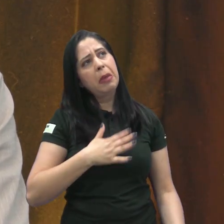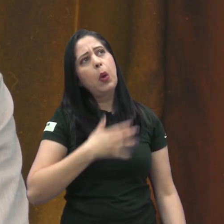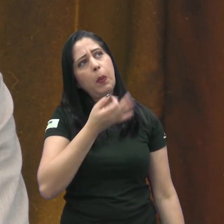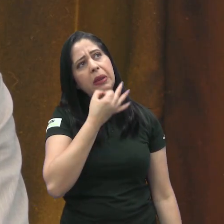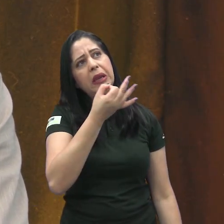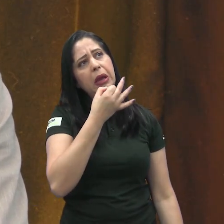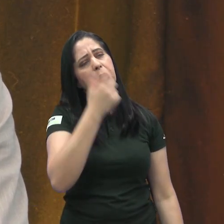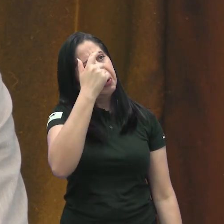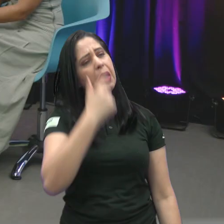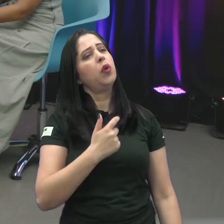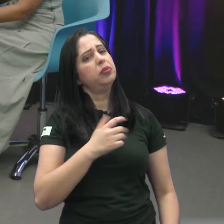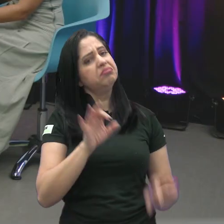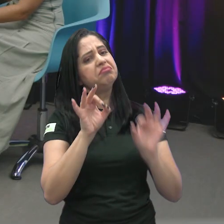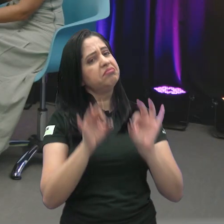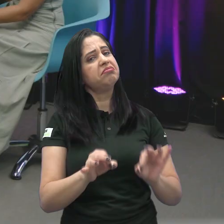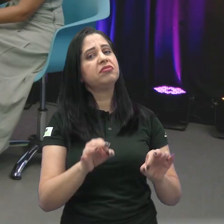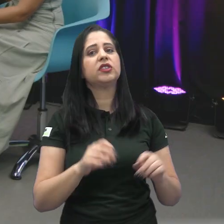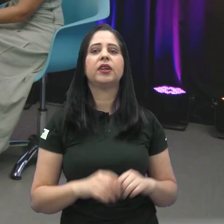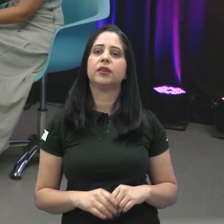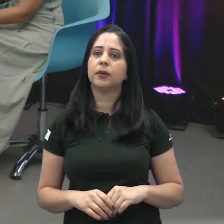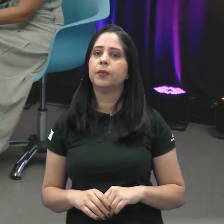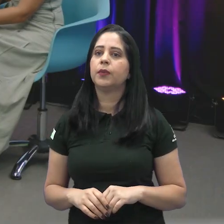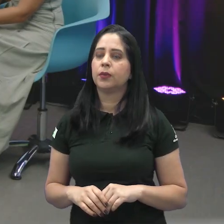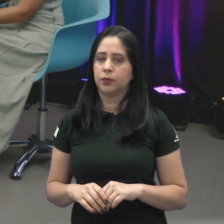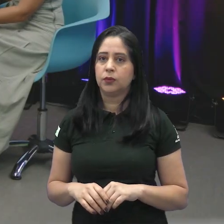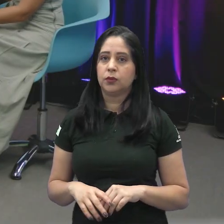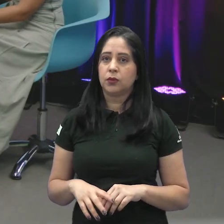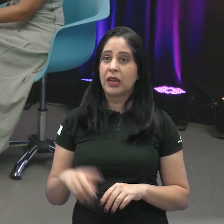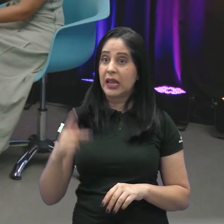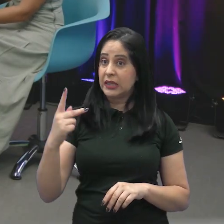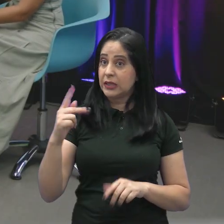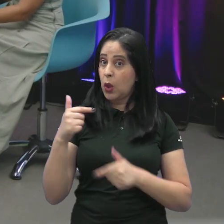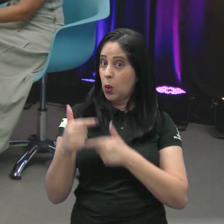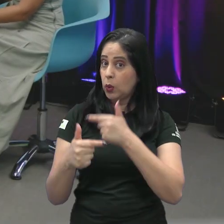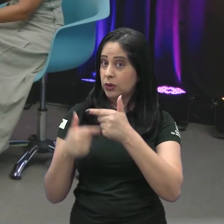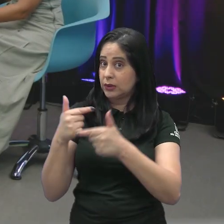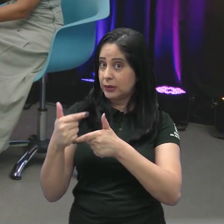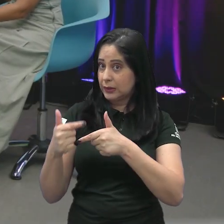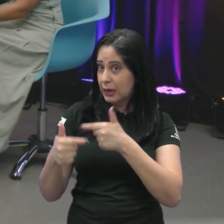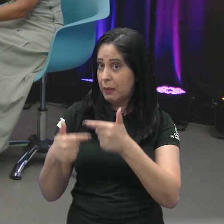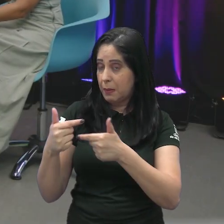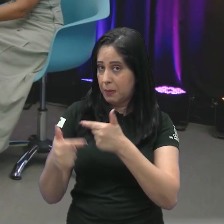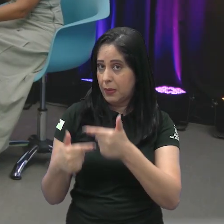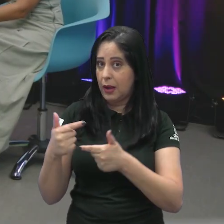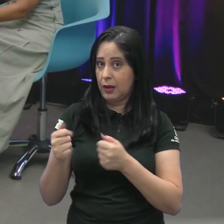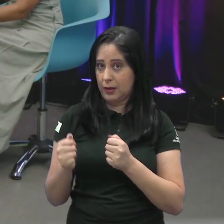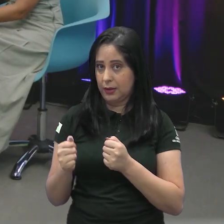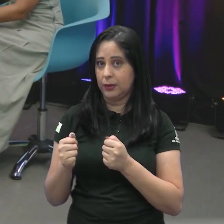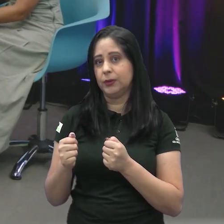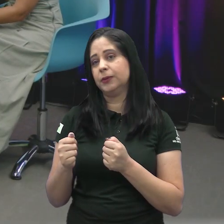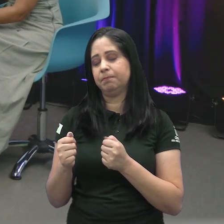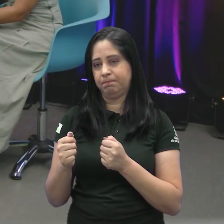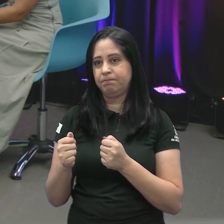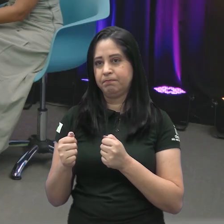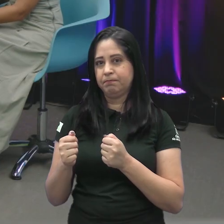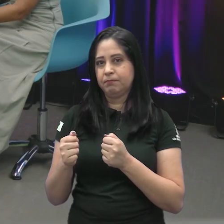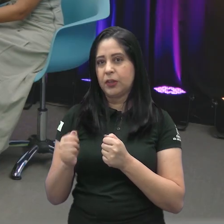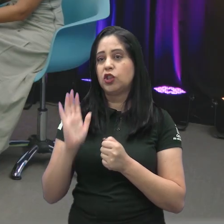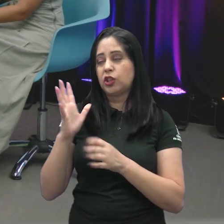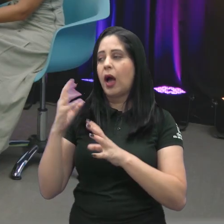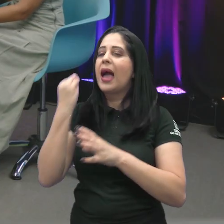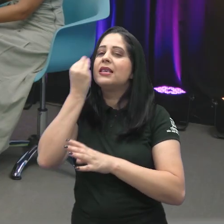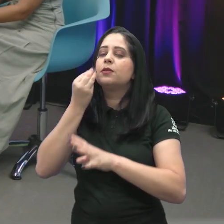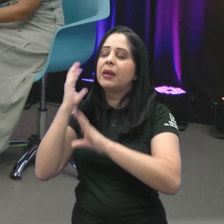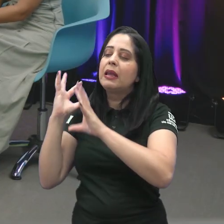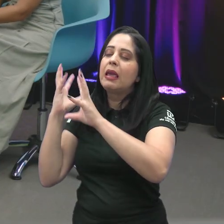papel, acho que um bom trabalho. Todo esse trabalho que você já desenvolveu molda as suas novas escolhas. Diz pra gente como que você